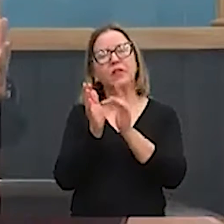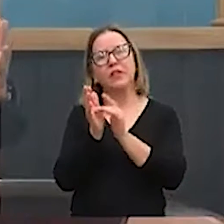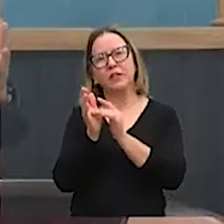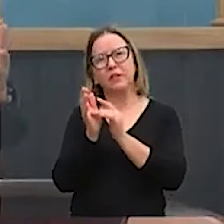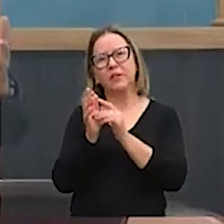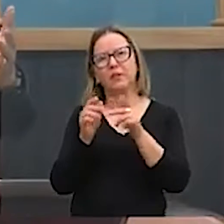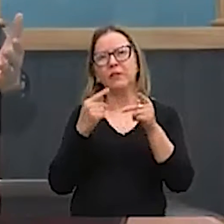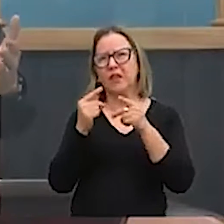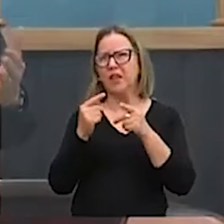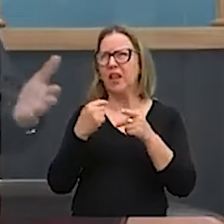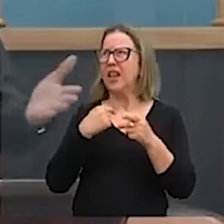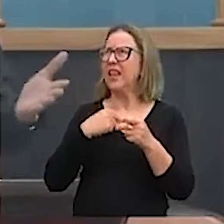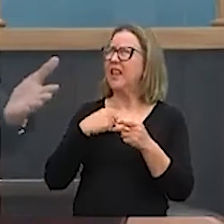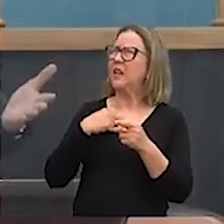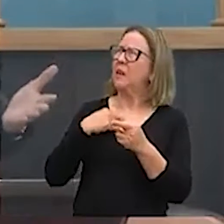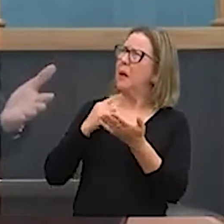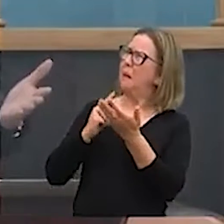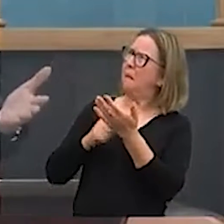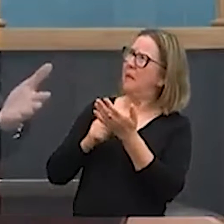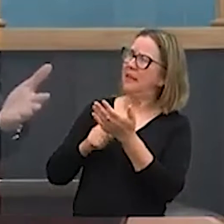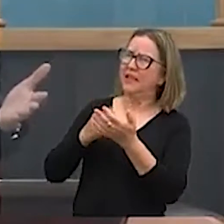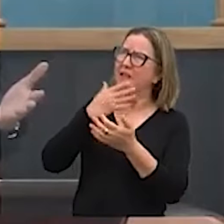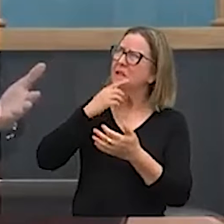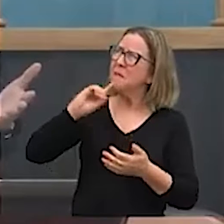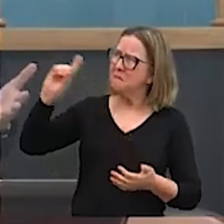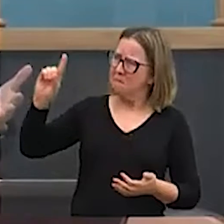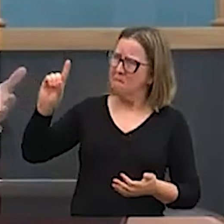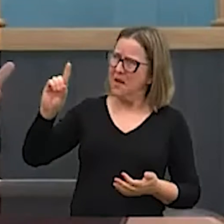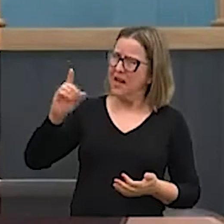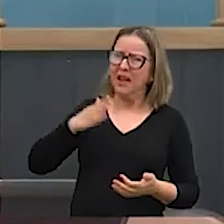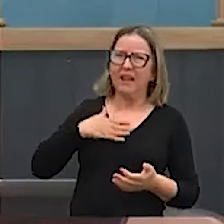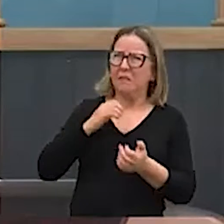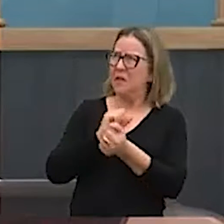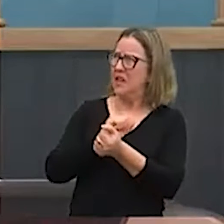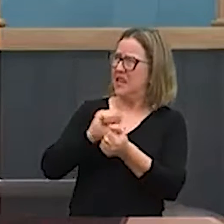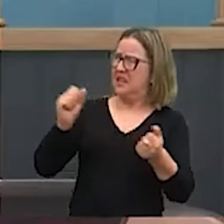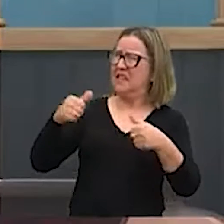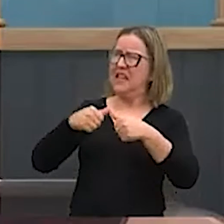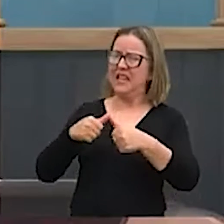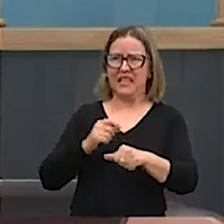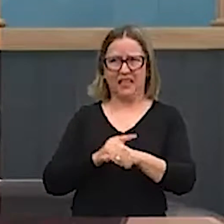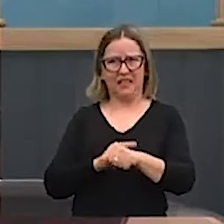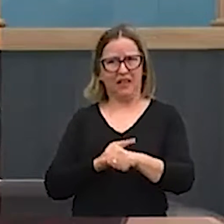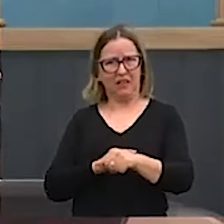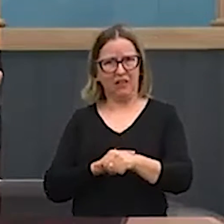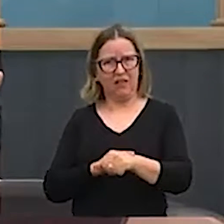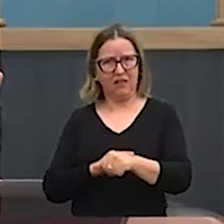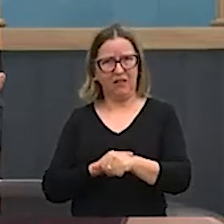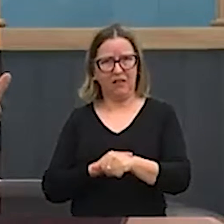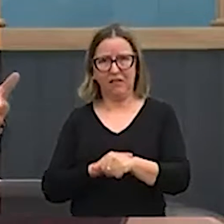Pai, salva-me desta hora, salva-me deste momento,